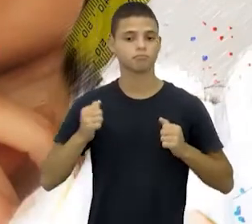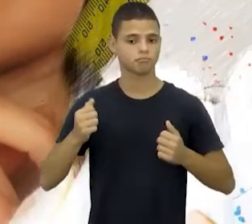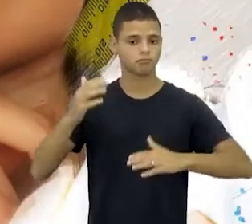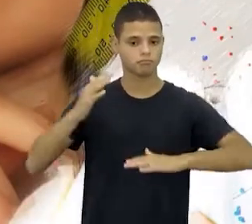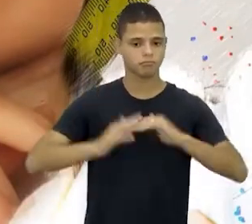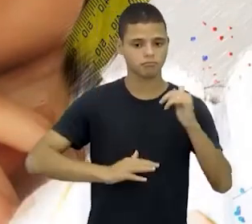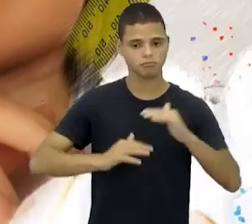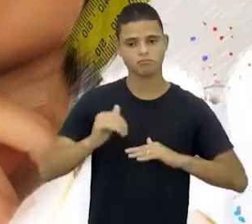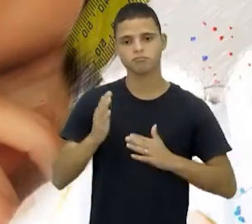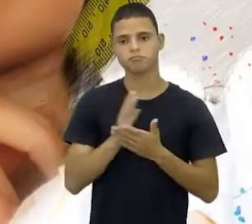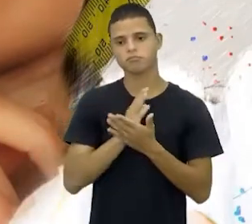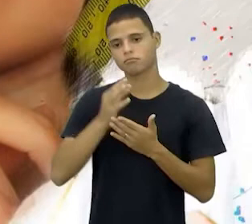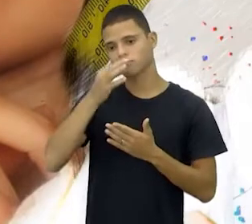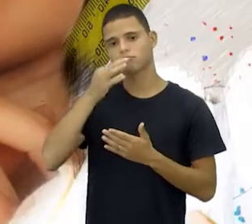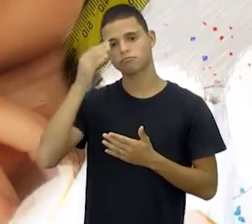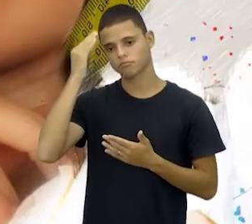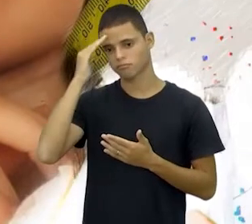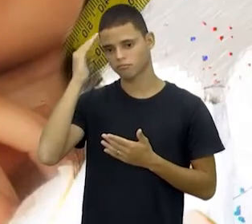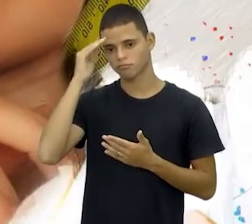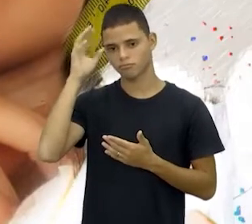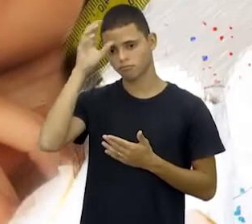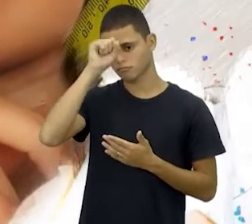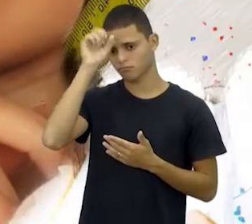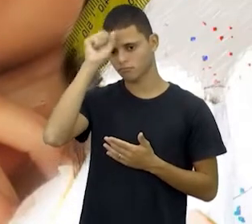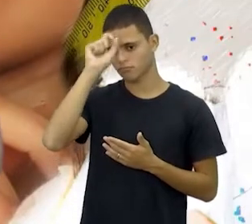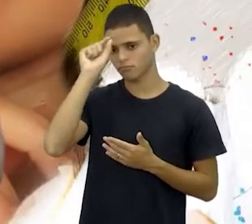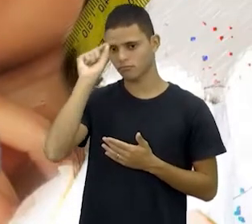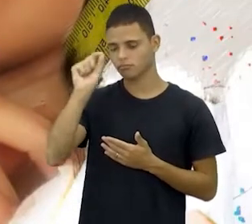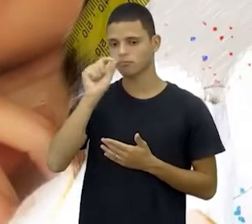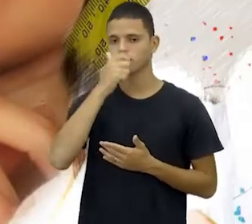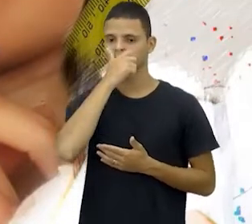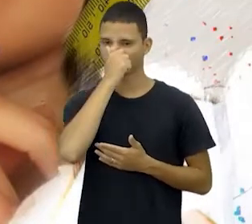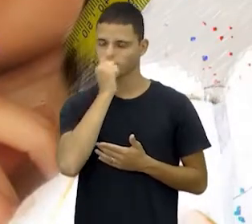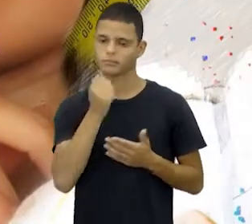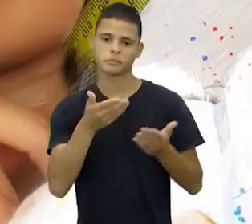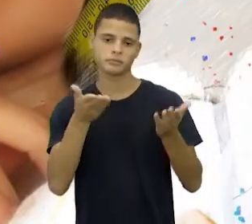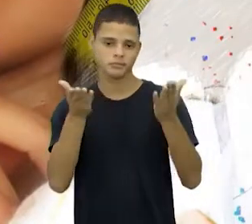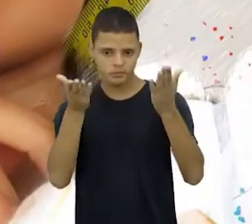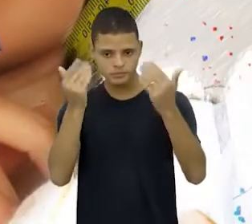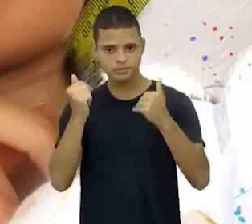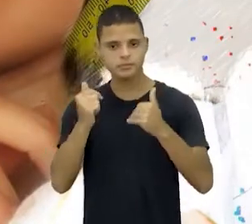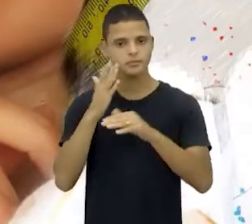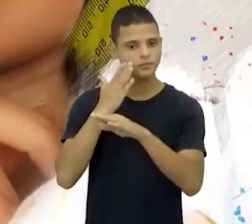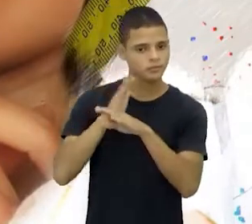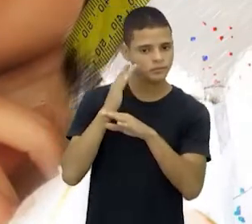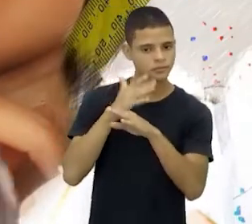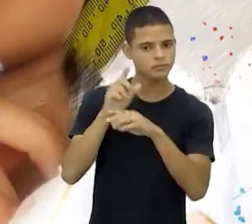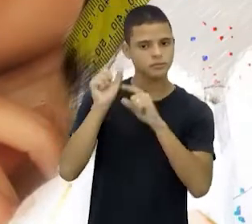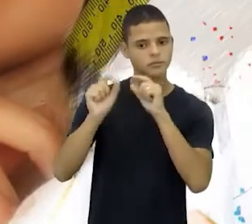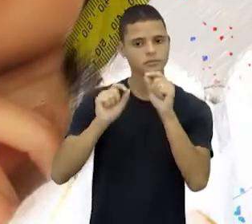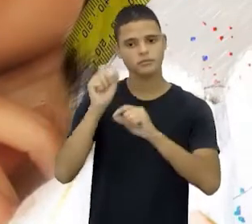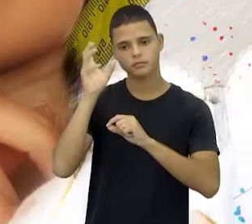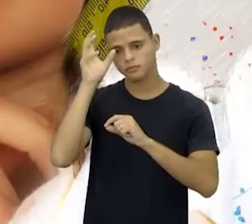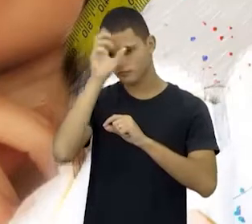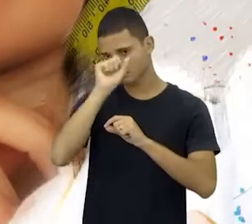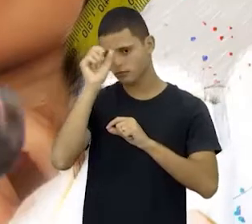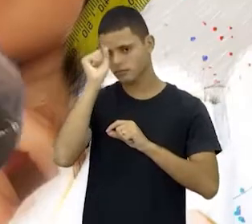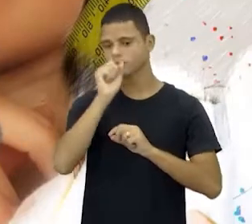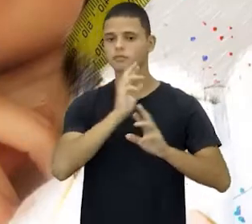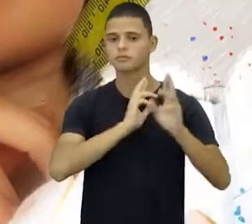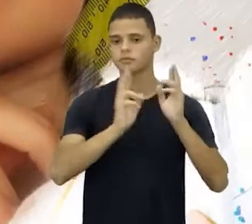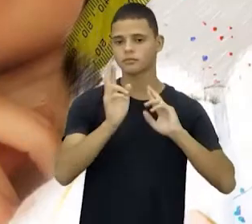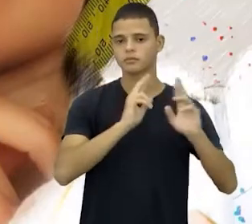os seus aprendizados, tá certo? Então, a gente vai exercitar o que a gente entendeu com relação a esta aula e